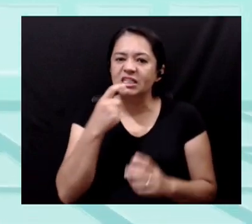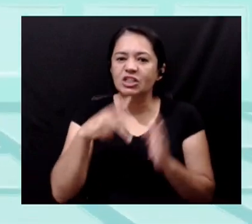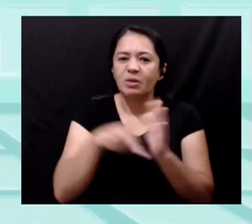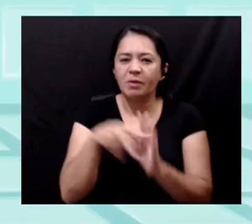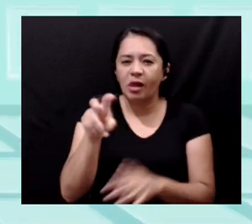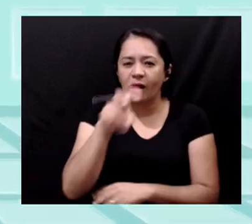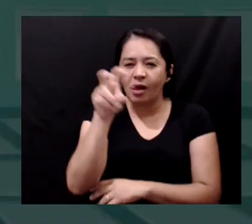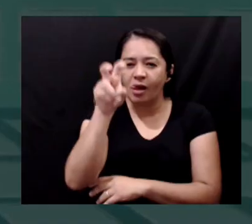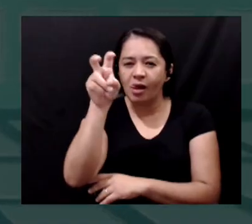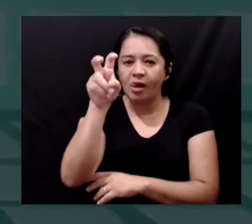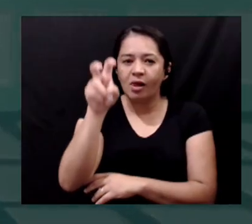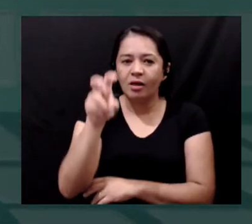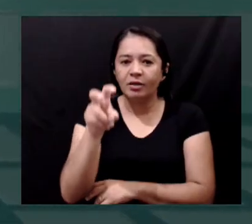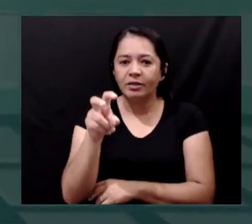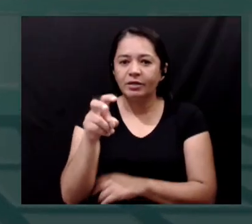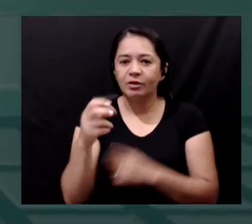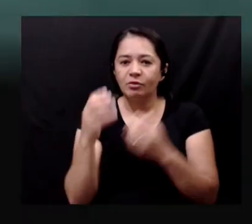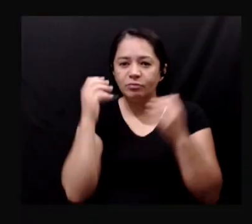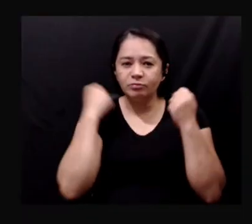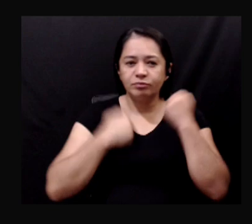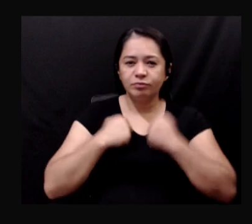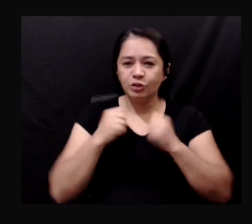Banho de banheira com um tubarão.